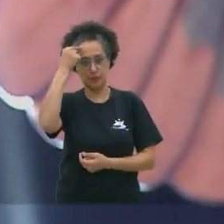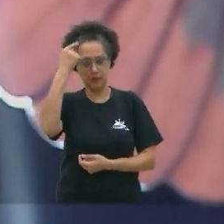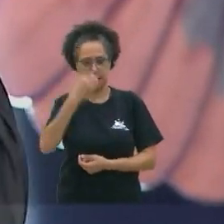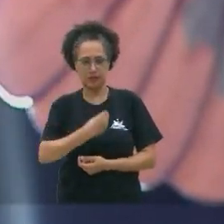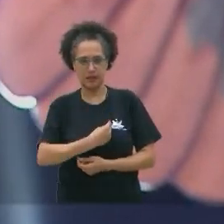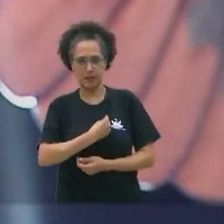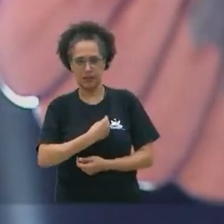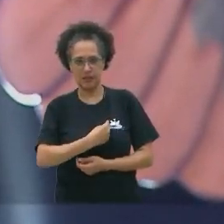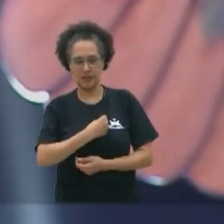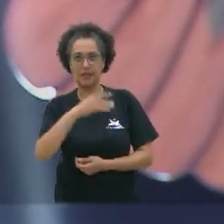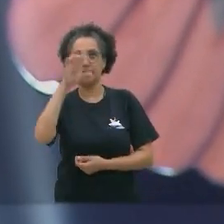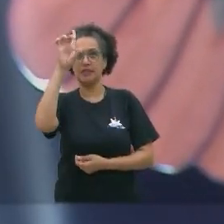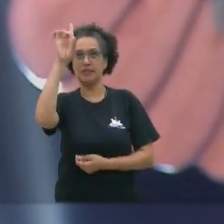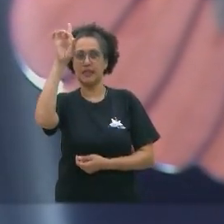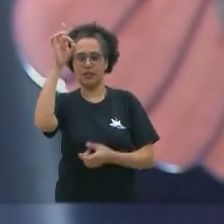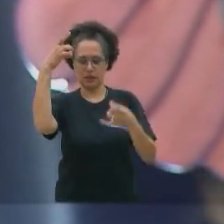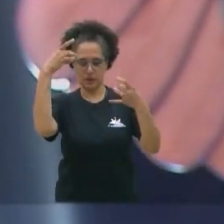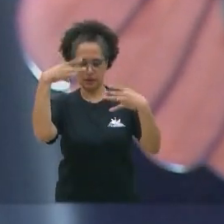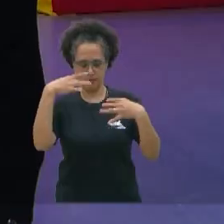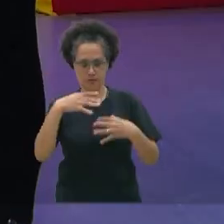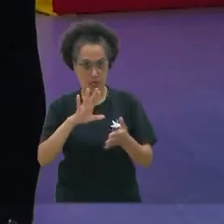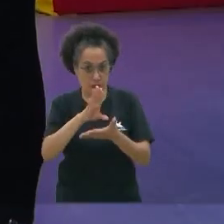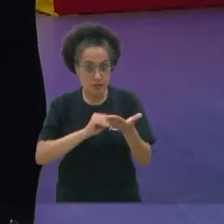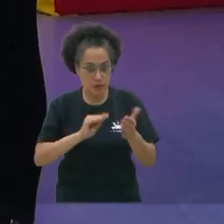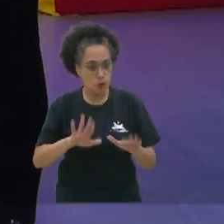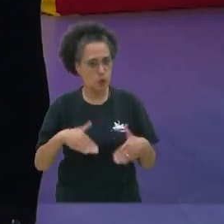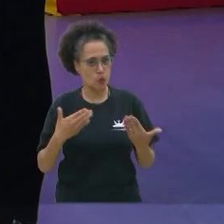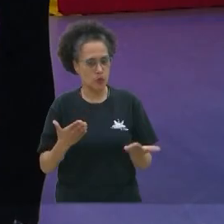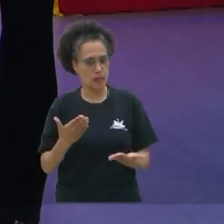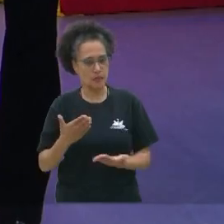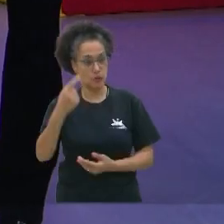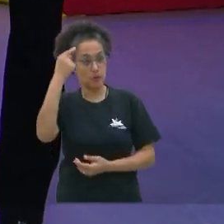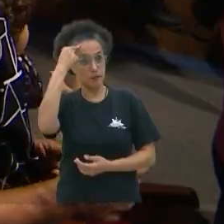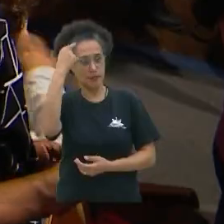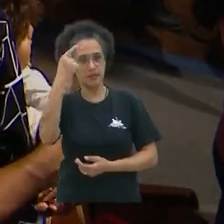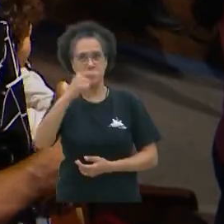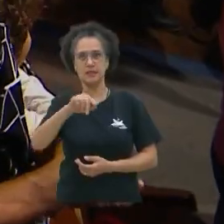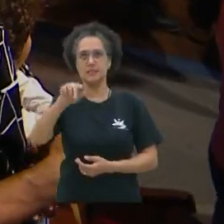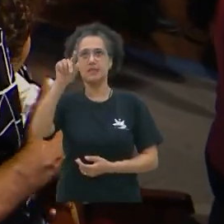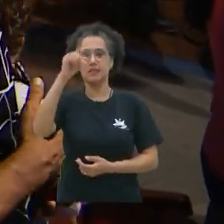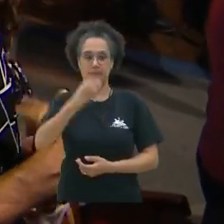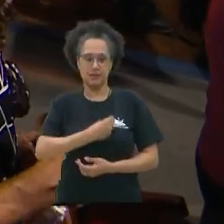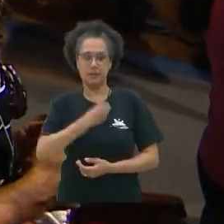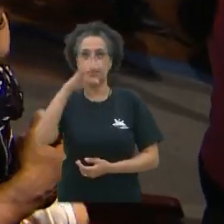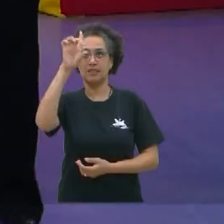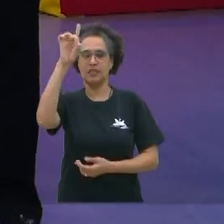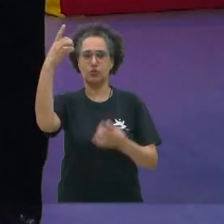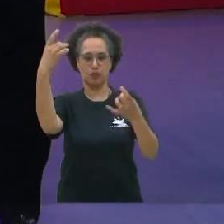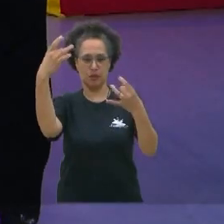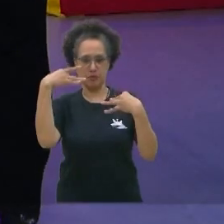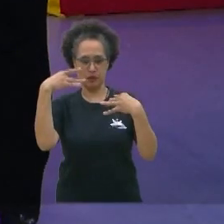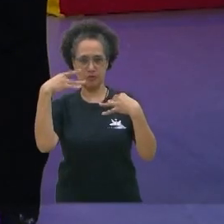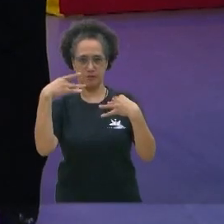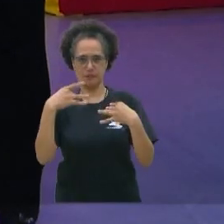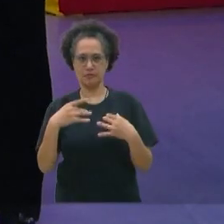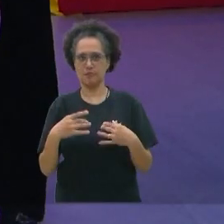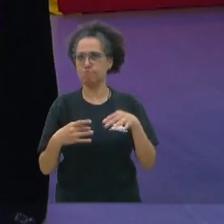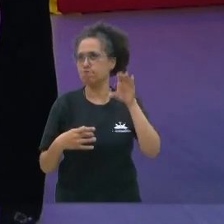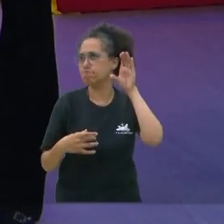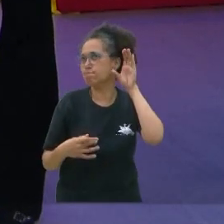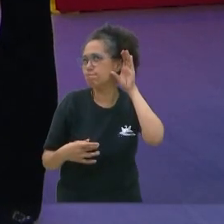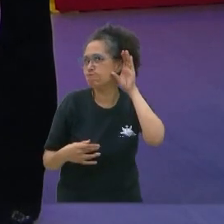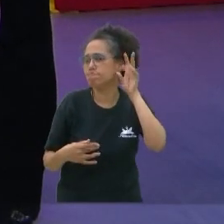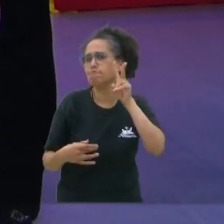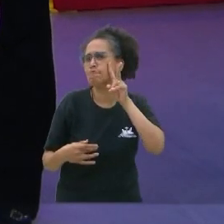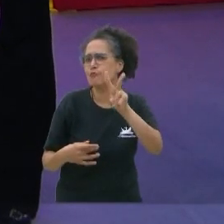vida Deus me abandonou. Quando penso que na vida Deus me abandonou. Não escuto a sua